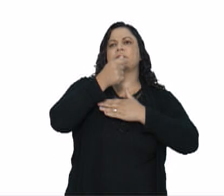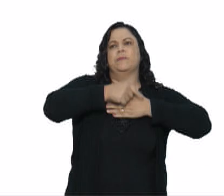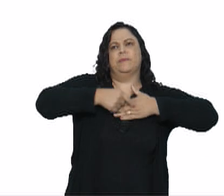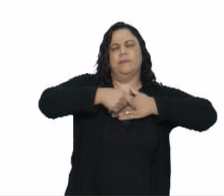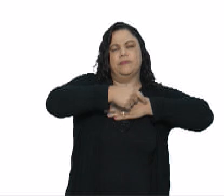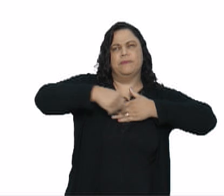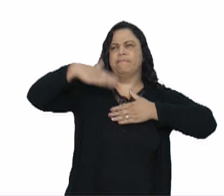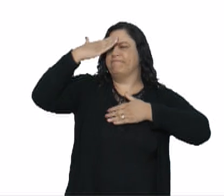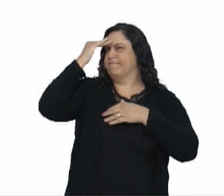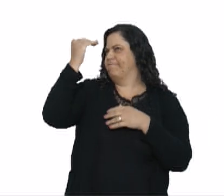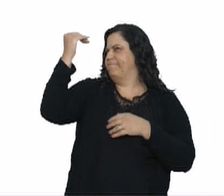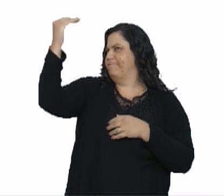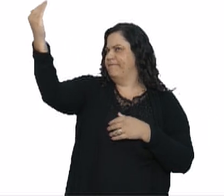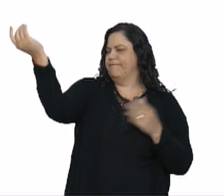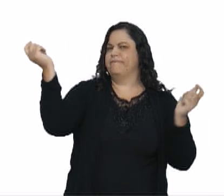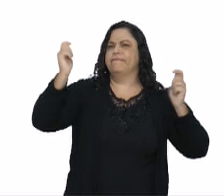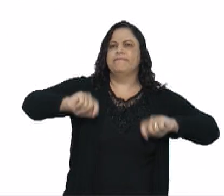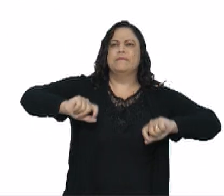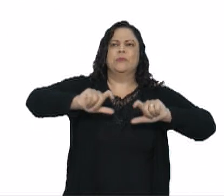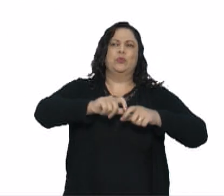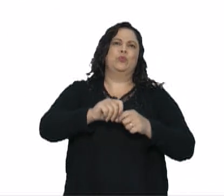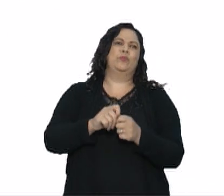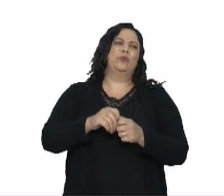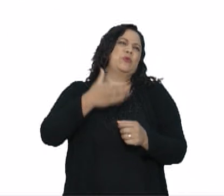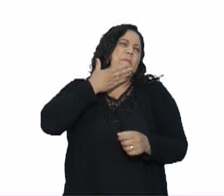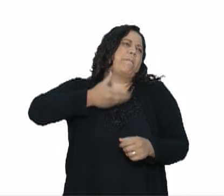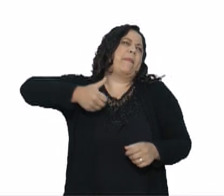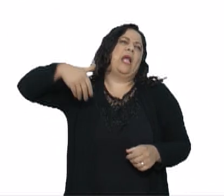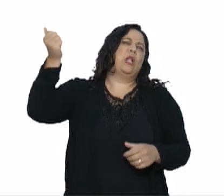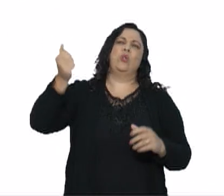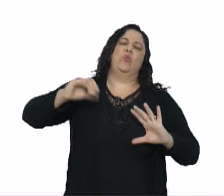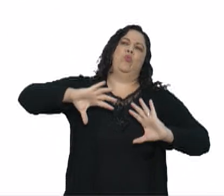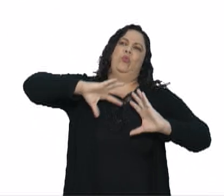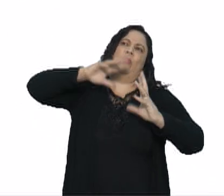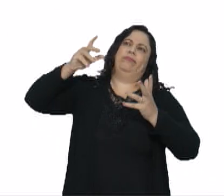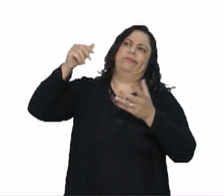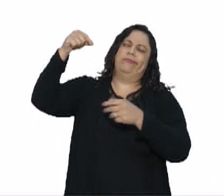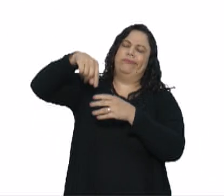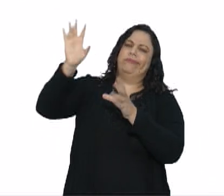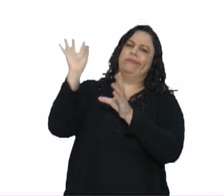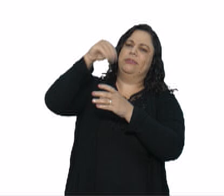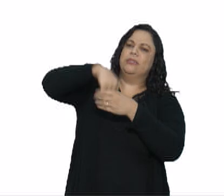um dos maiores escritores brasileiros de todos os tempos, ok?